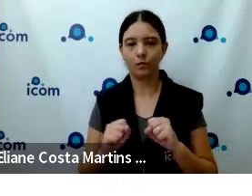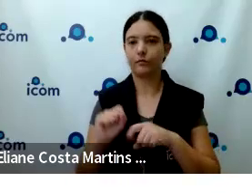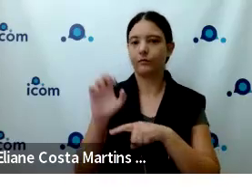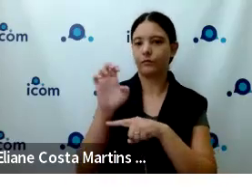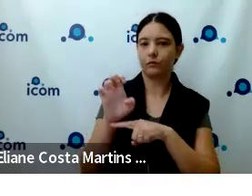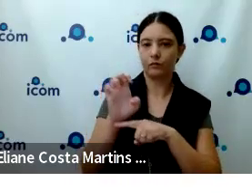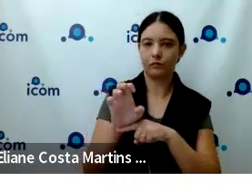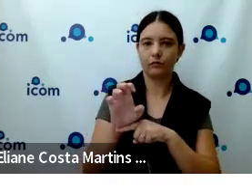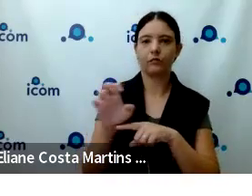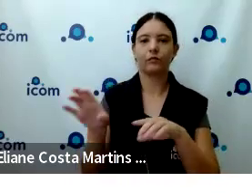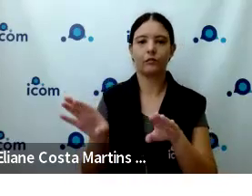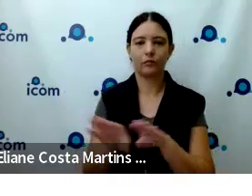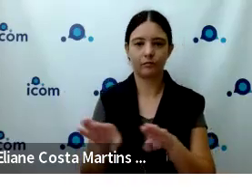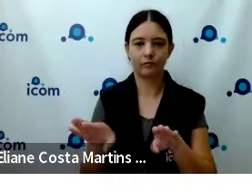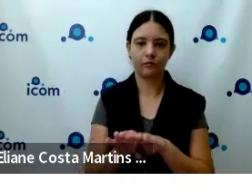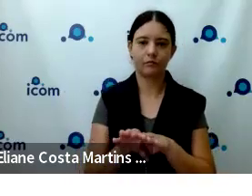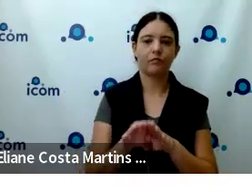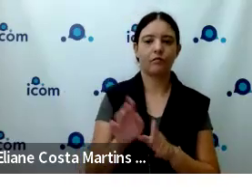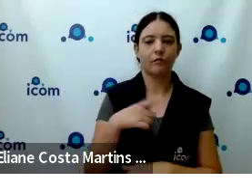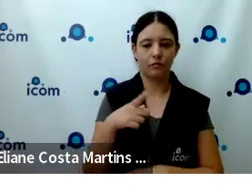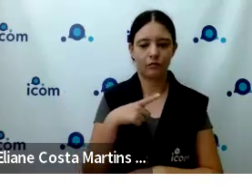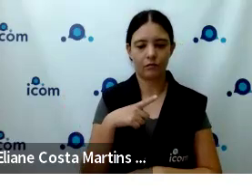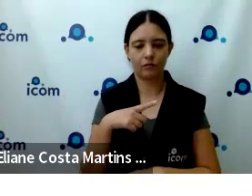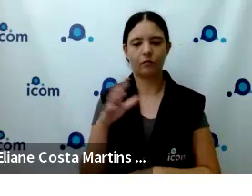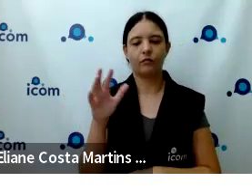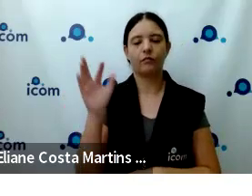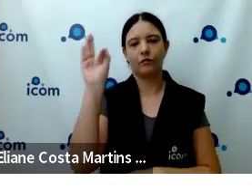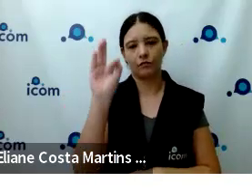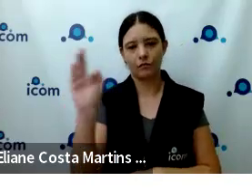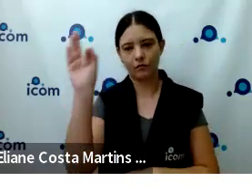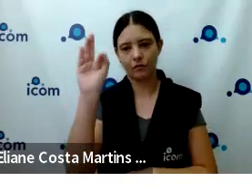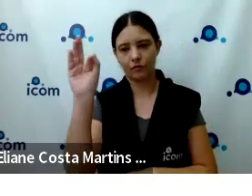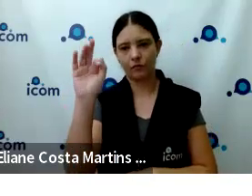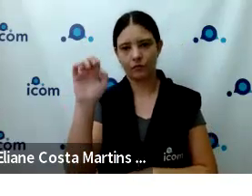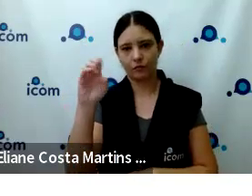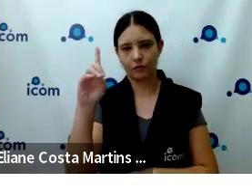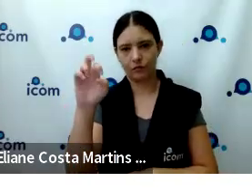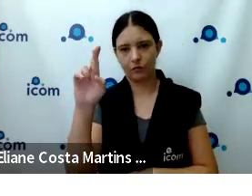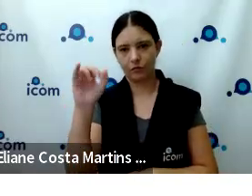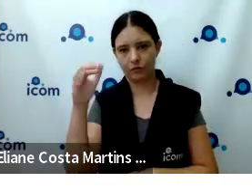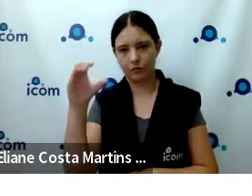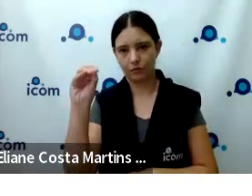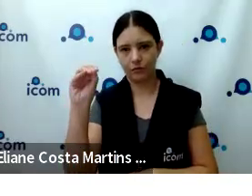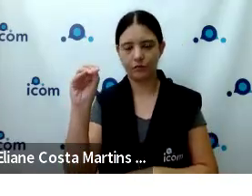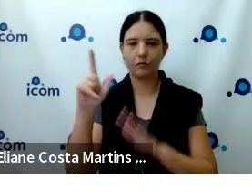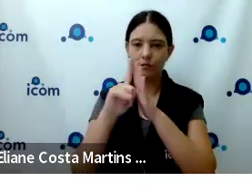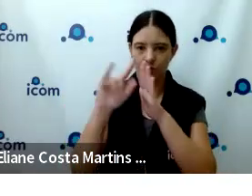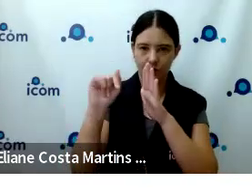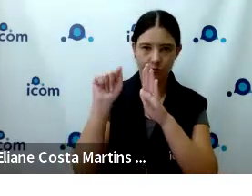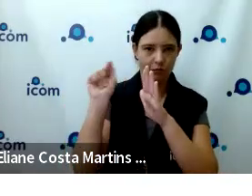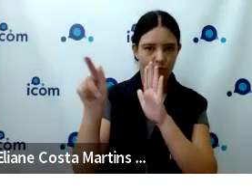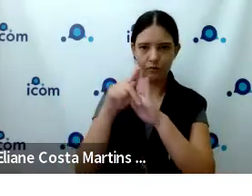é repartido entre a Federação e os Länder pela lei fundamental